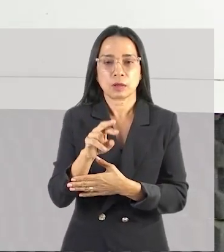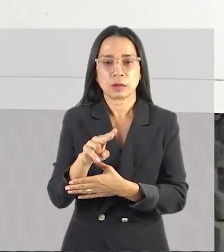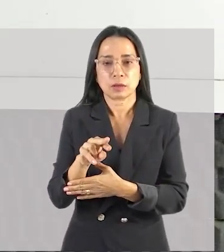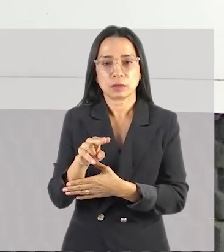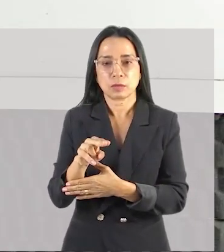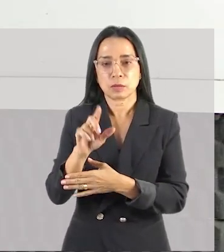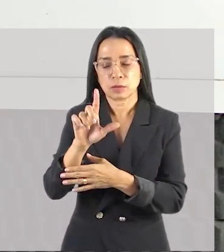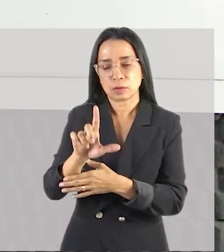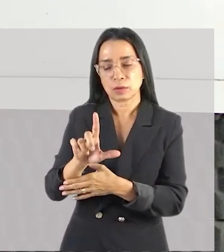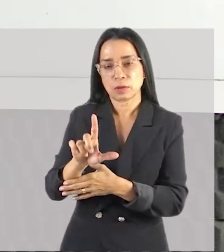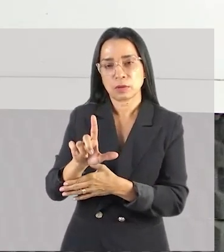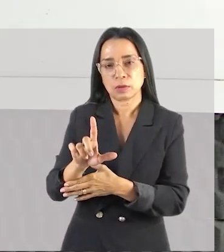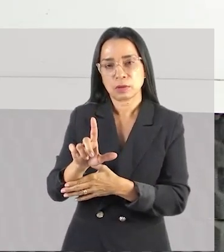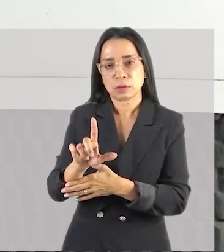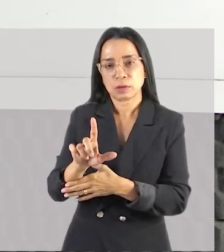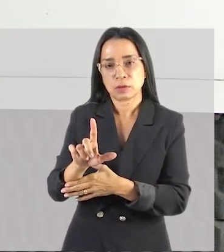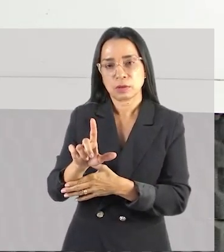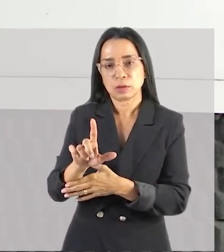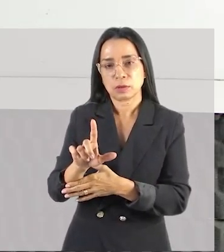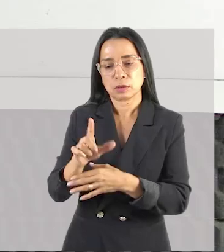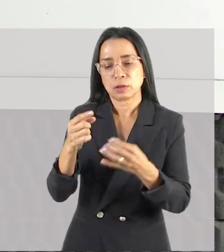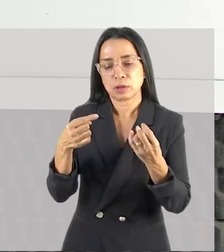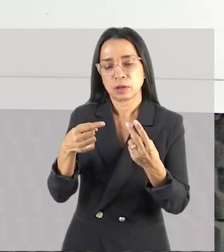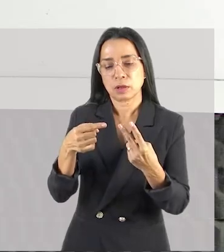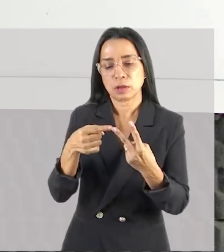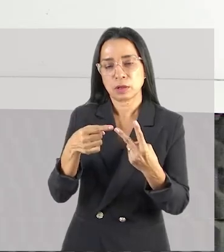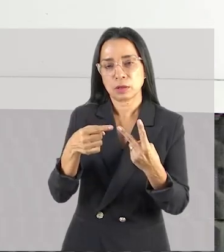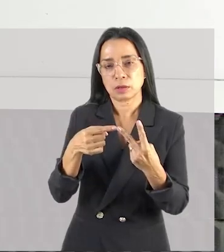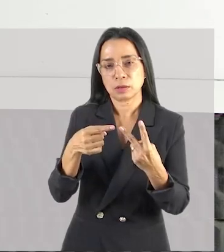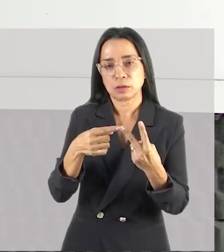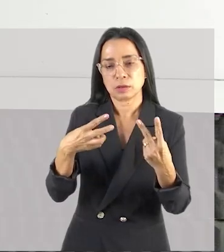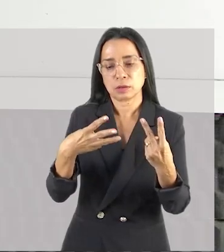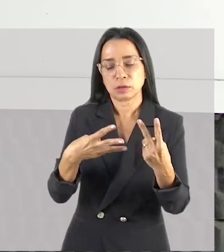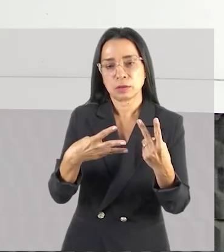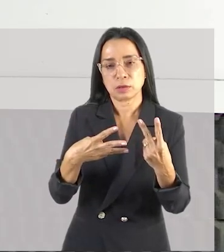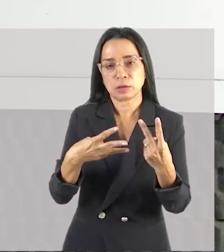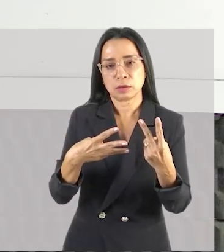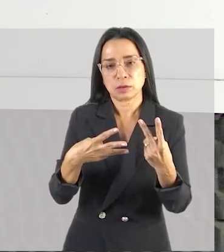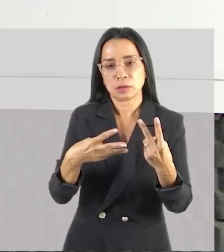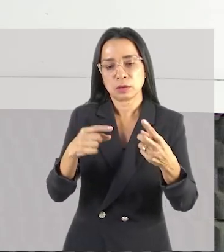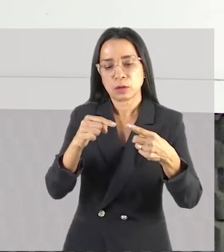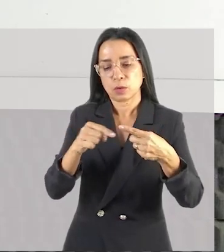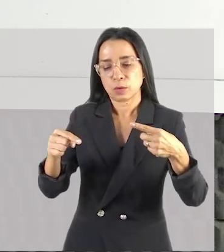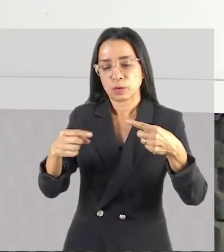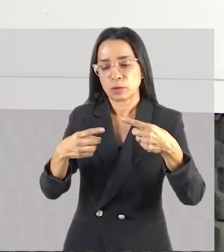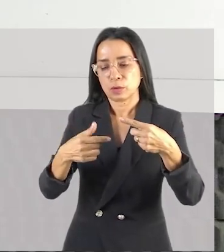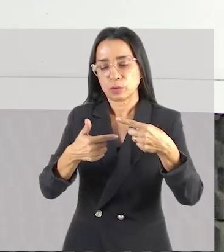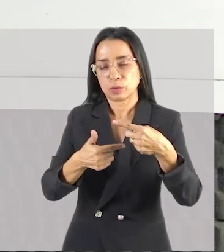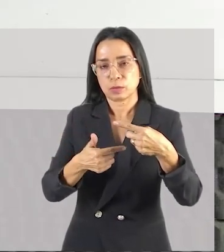igual a L raiz de 3 sobre 2.